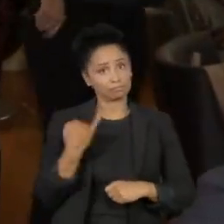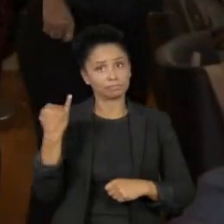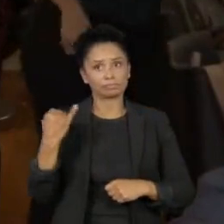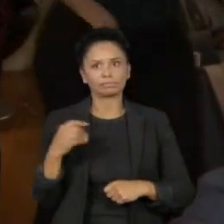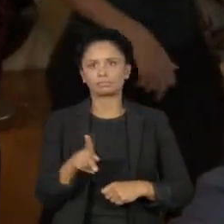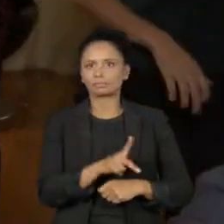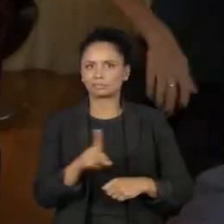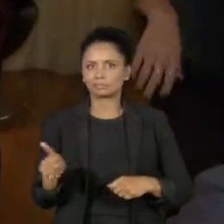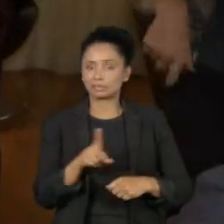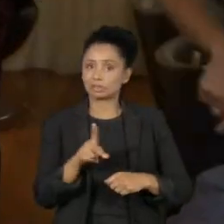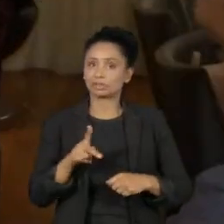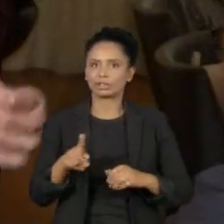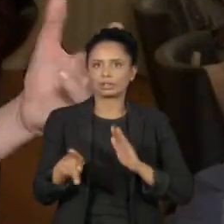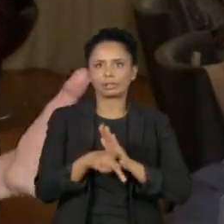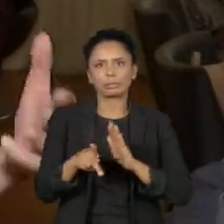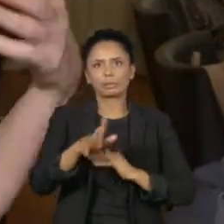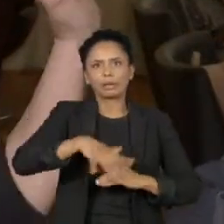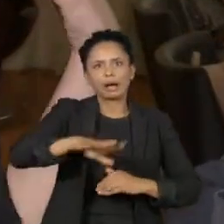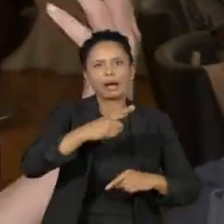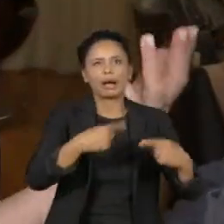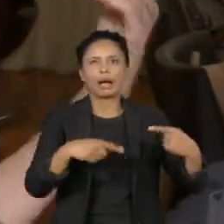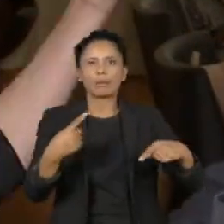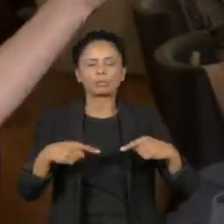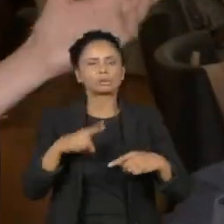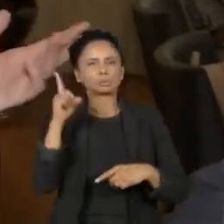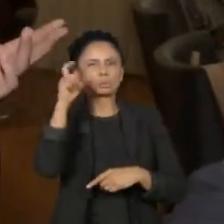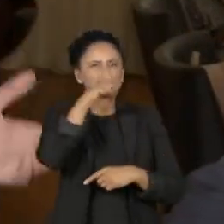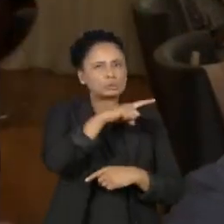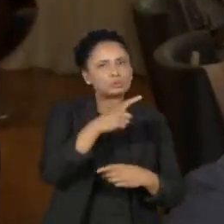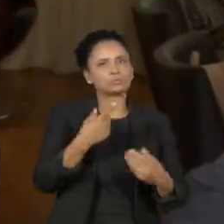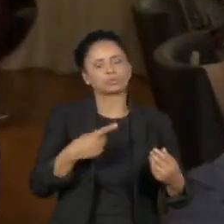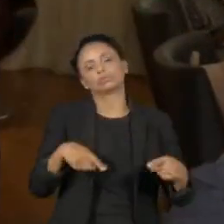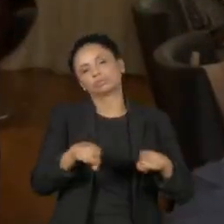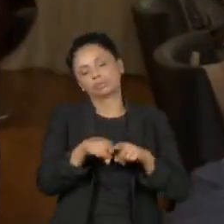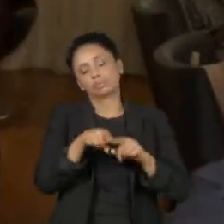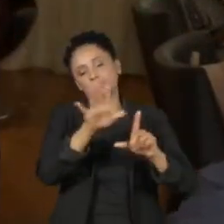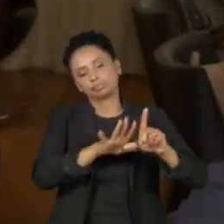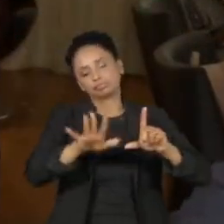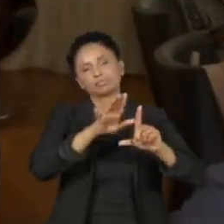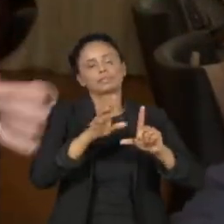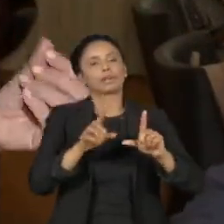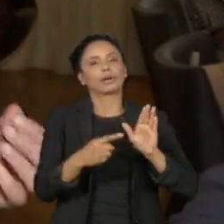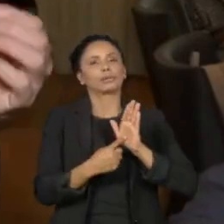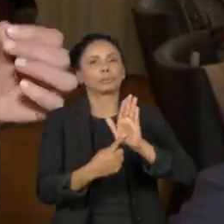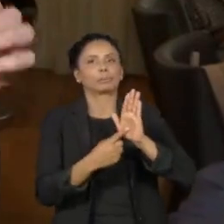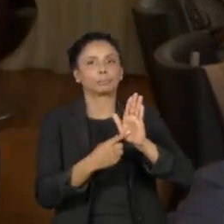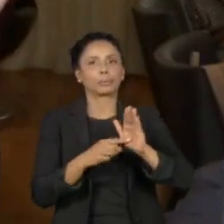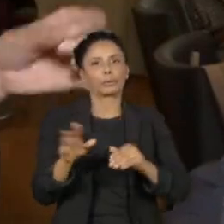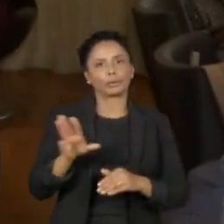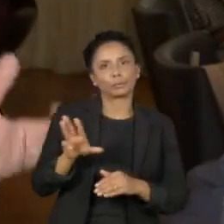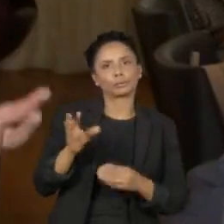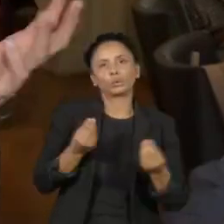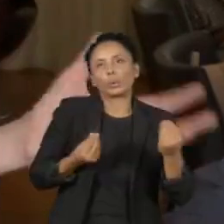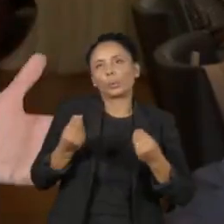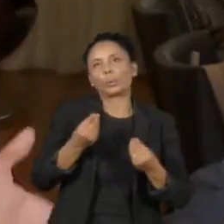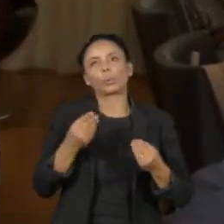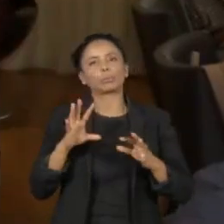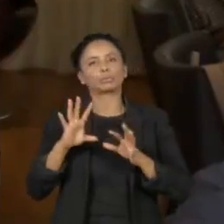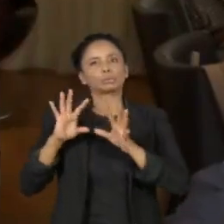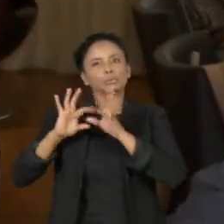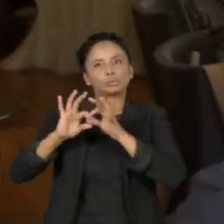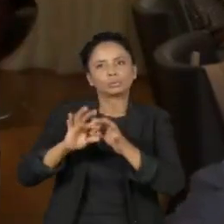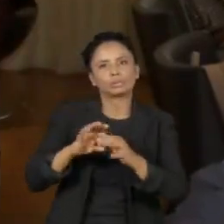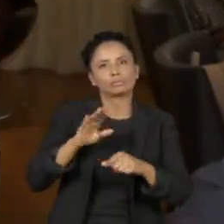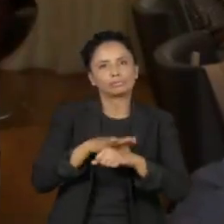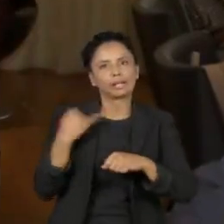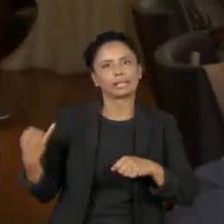situación muy delicada políticamente, necesitaba de ese espaldarazo que era la foto y la imagen con Lula en un contexto de mucho debilitamiento